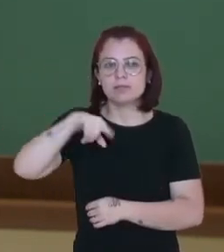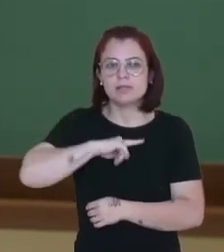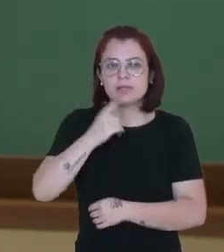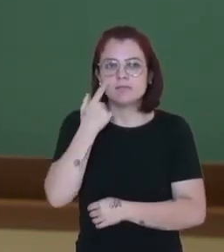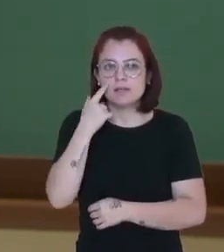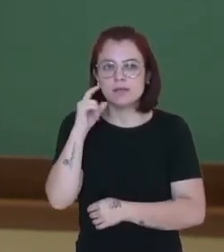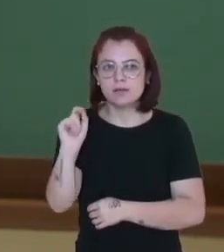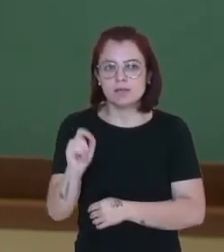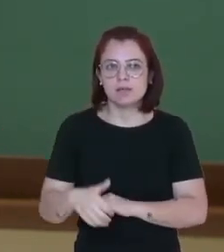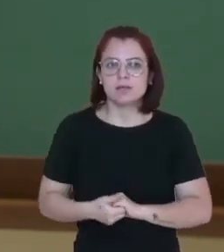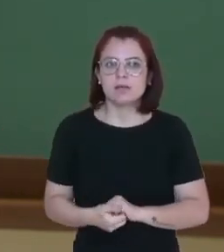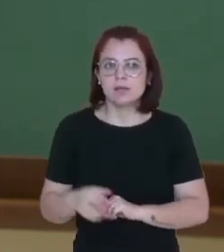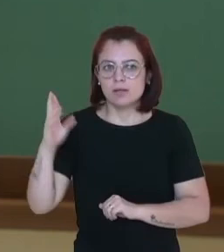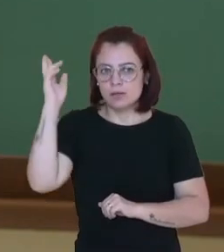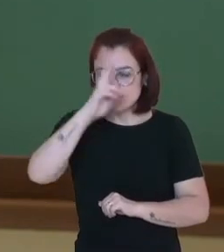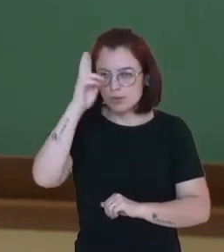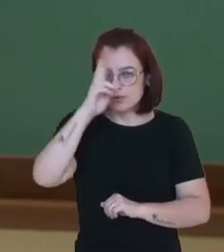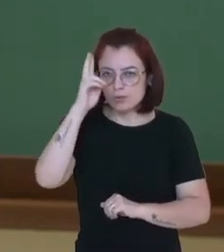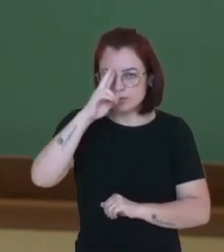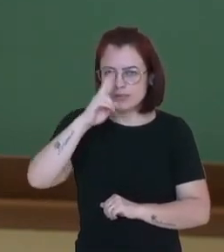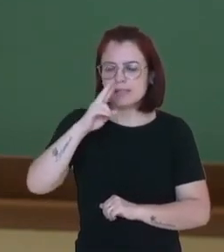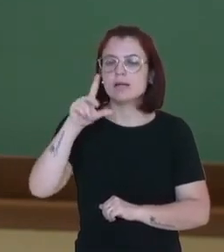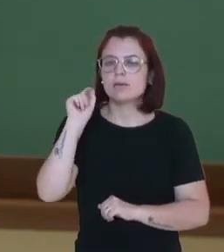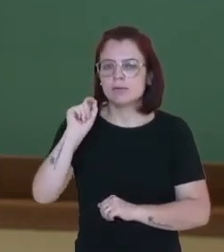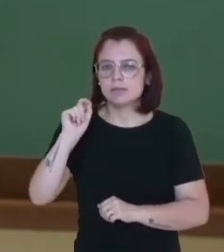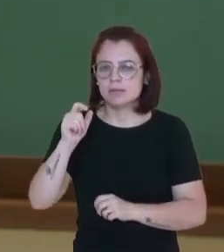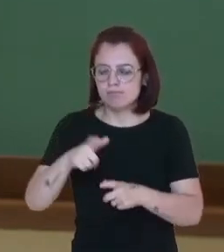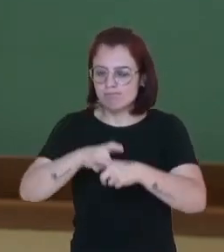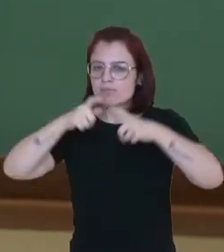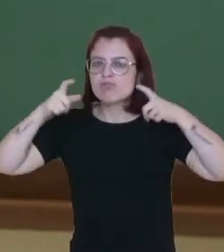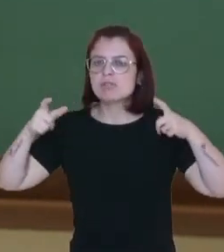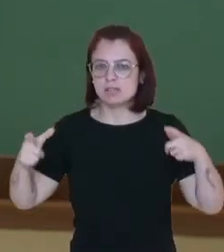Rússia, dentro desse cenário de gigantismo,